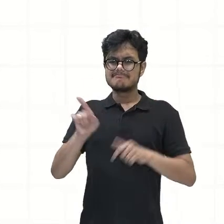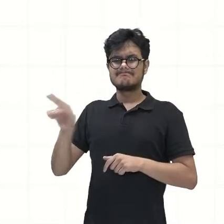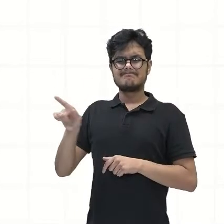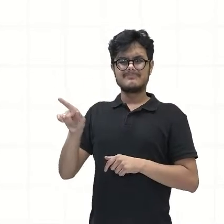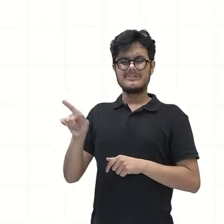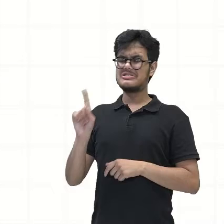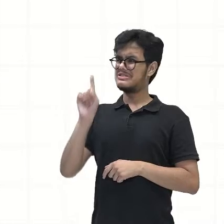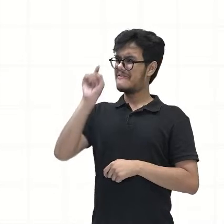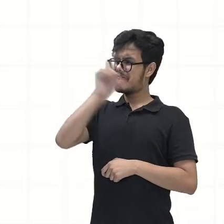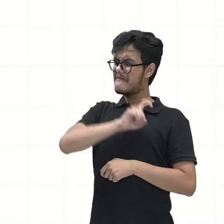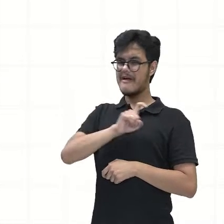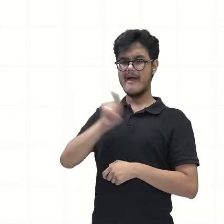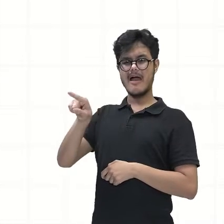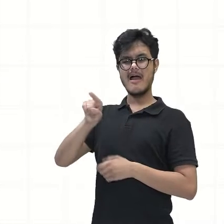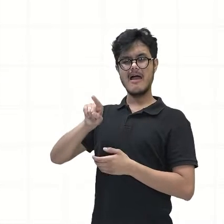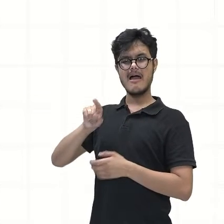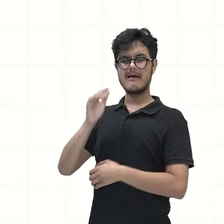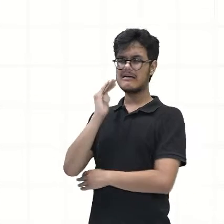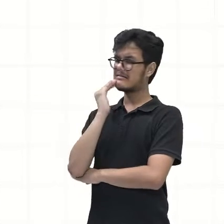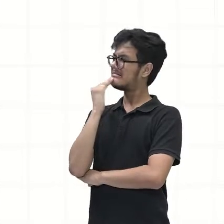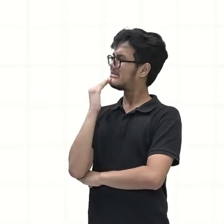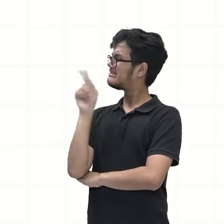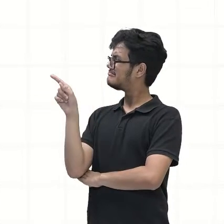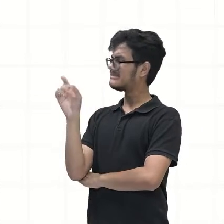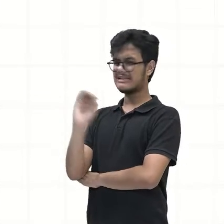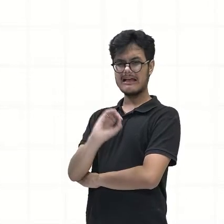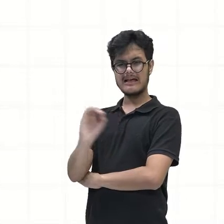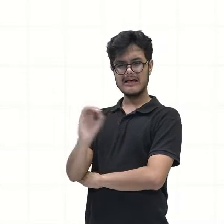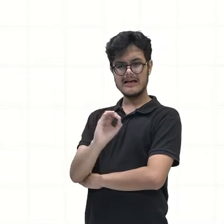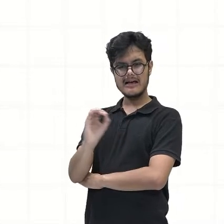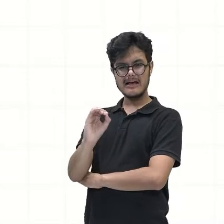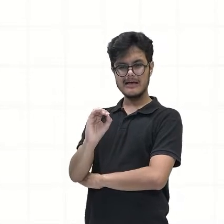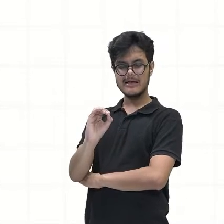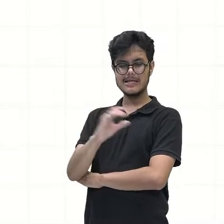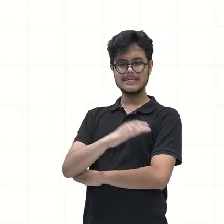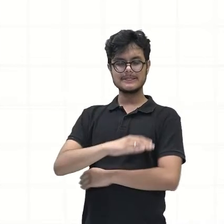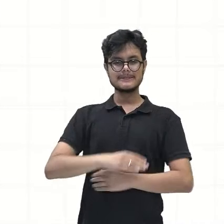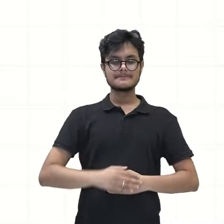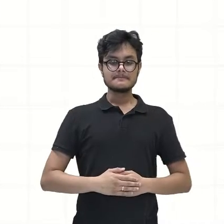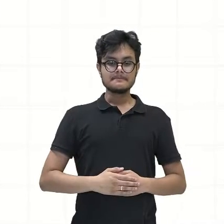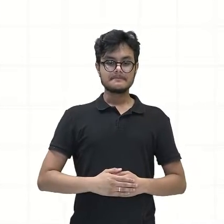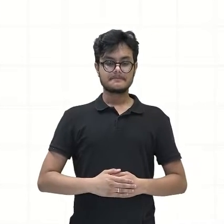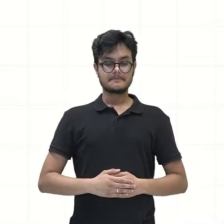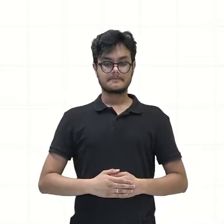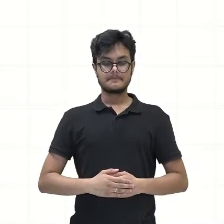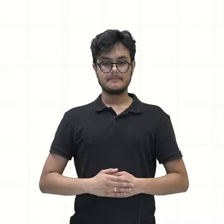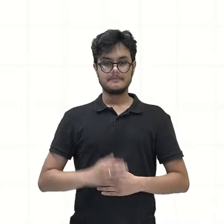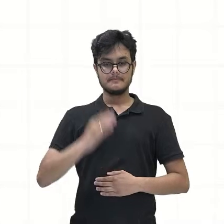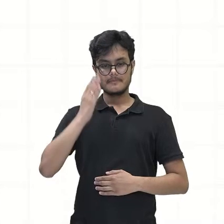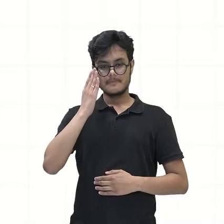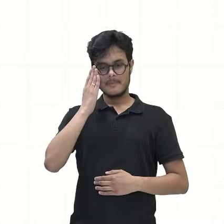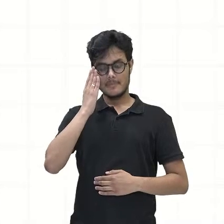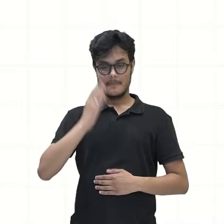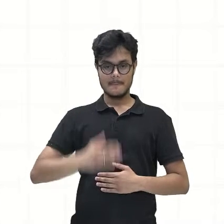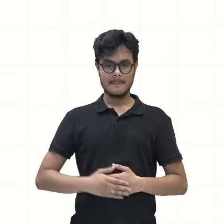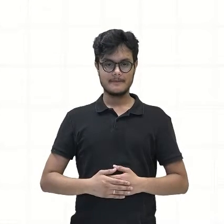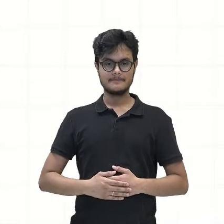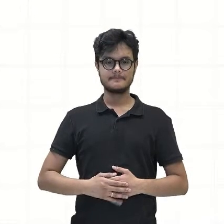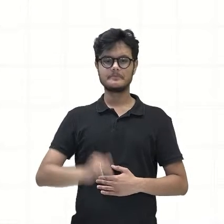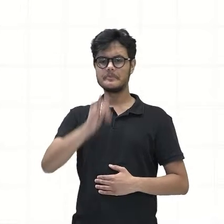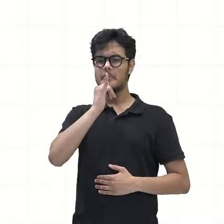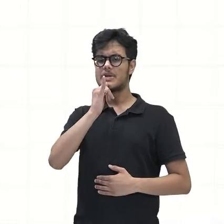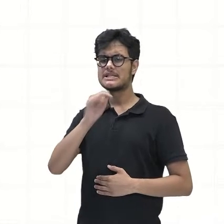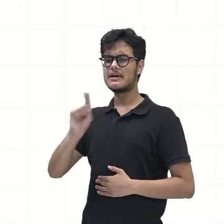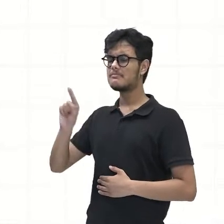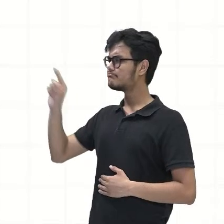é difícil fazer a leitura dele, é difícil interpretar os dados. Por exemplo, aqui nós temos esse país,